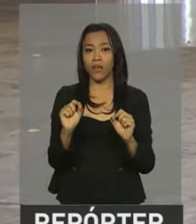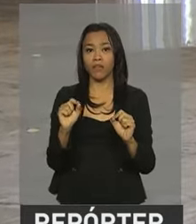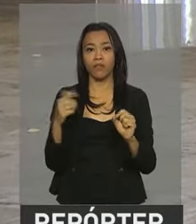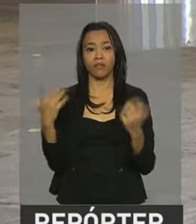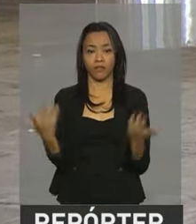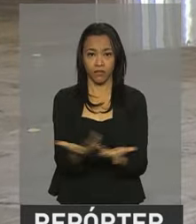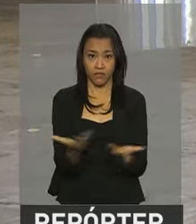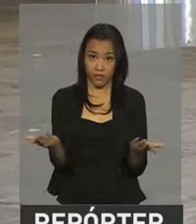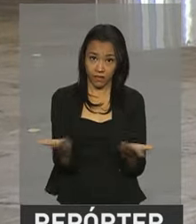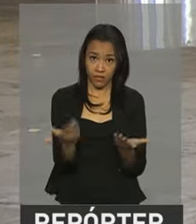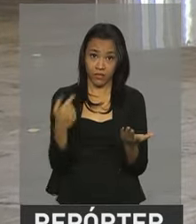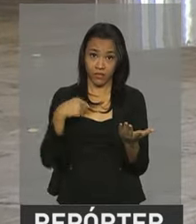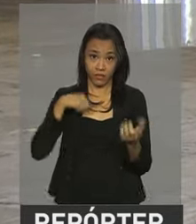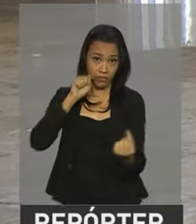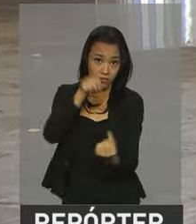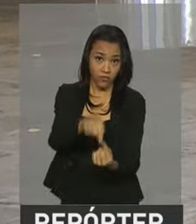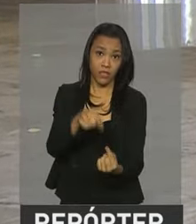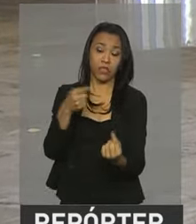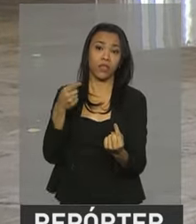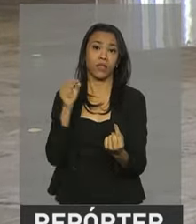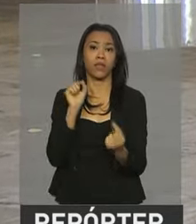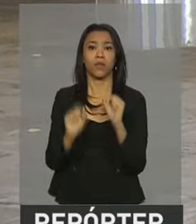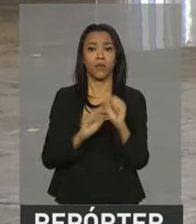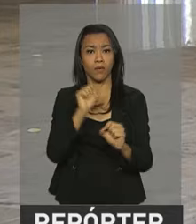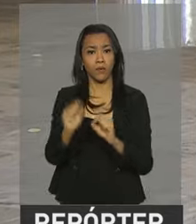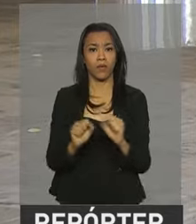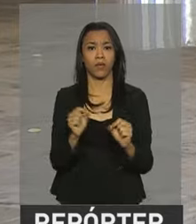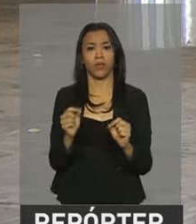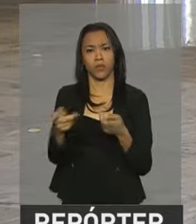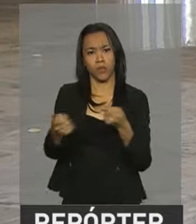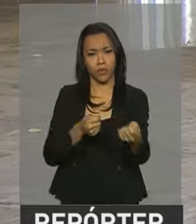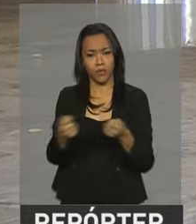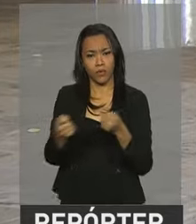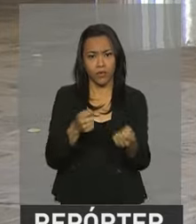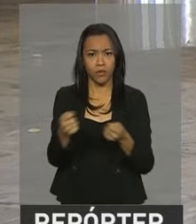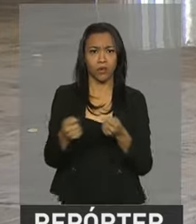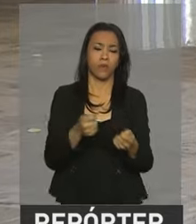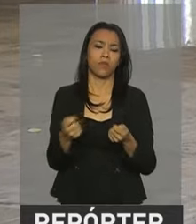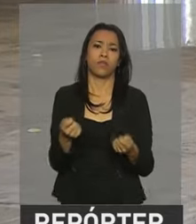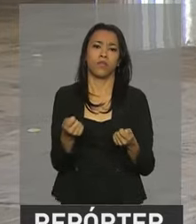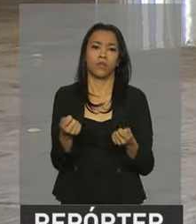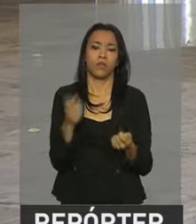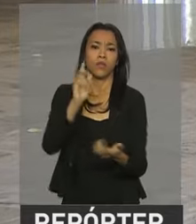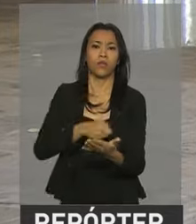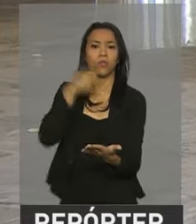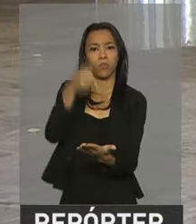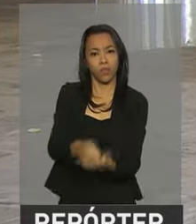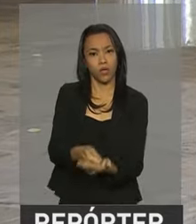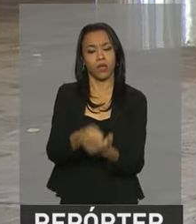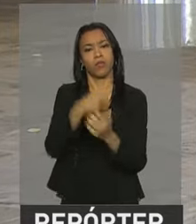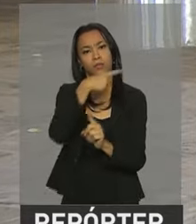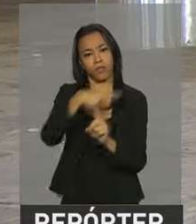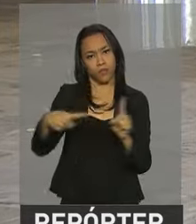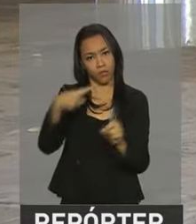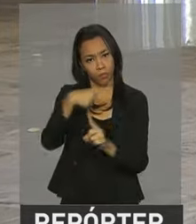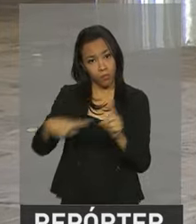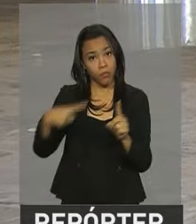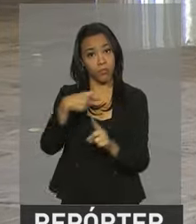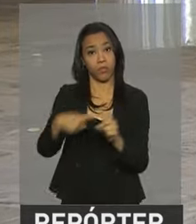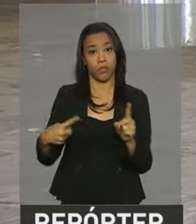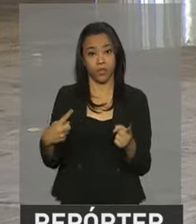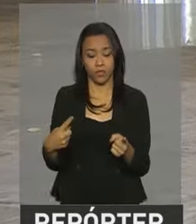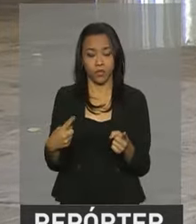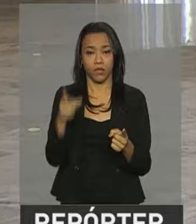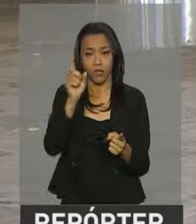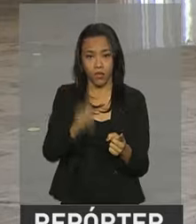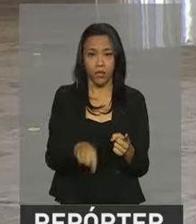governo promete fazer para manter a dívida pública sob controle e efetuar o pagamento de uma parte dessa dívida ela é baseada